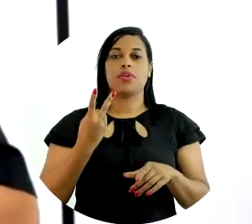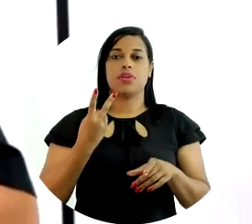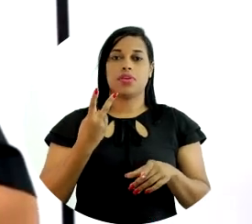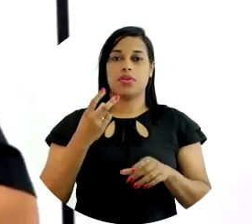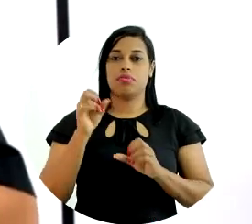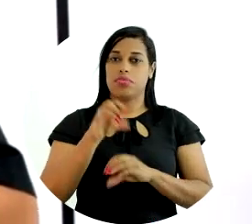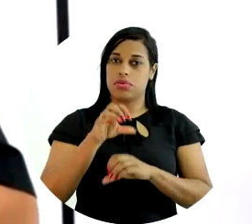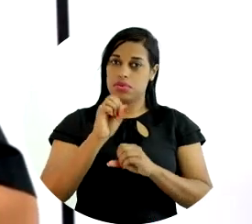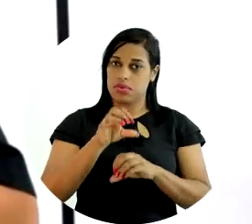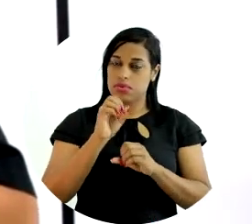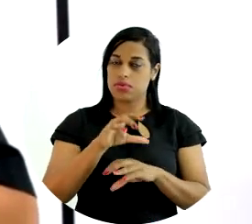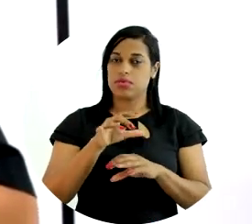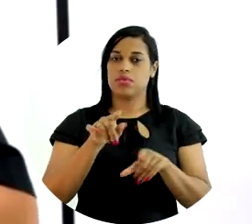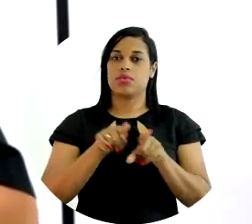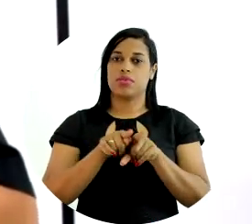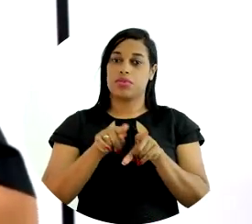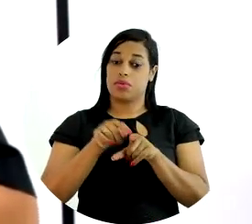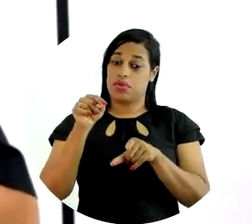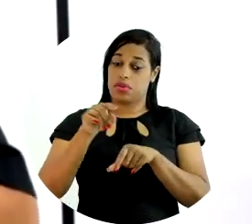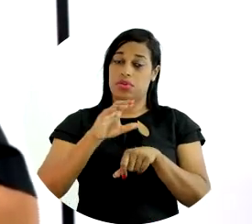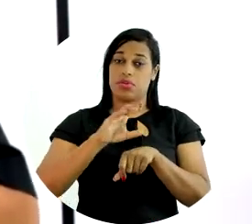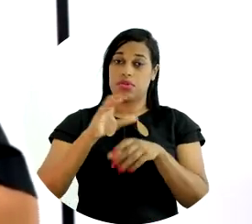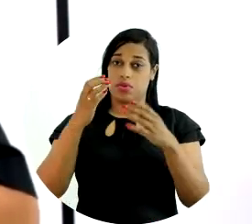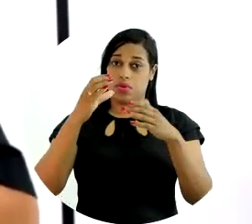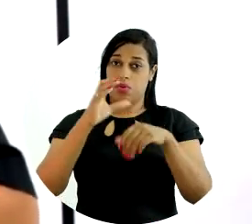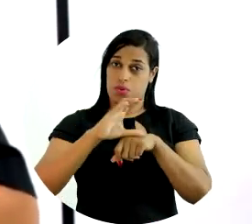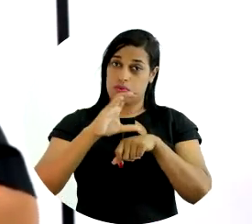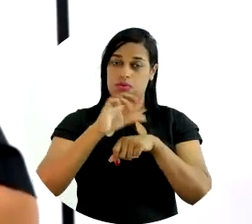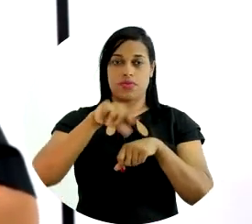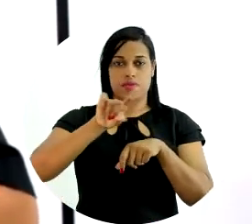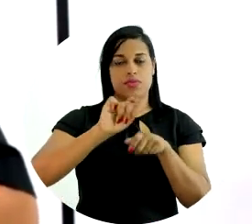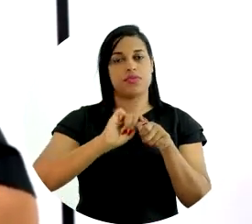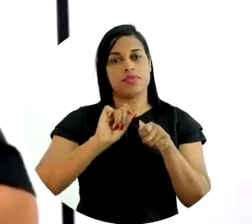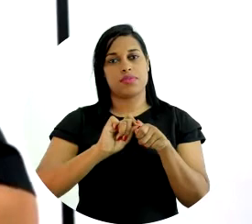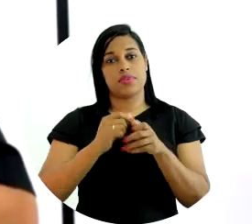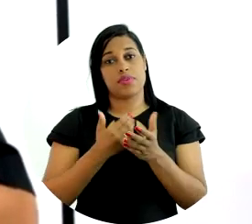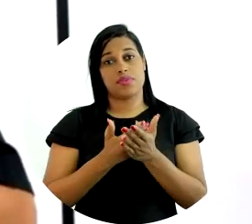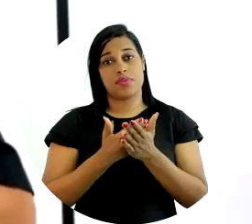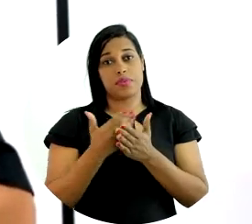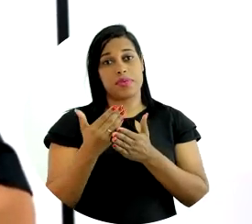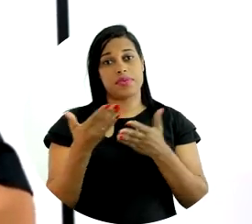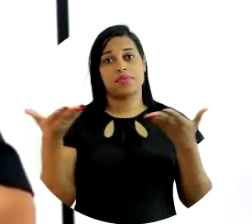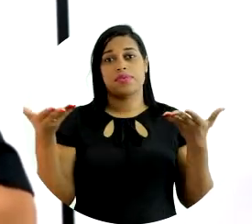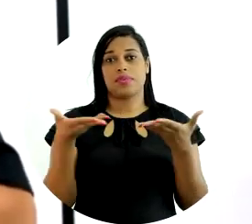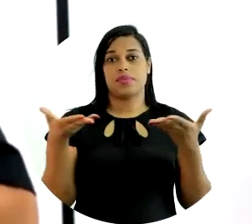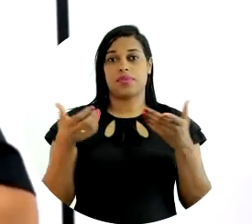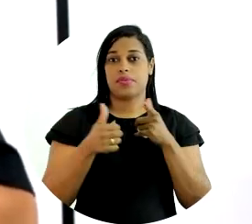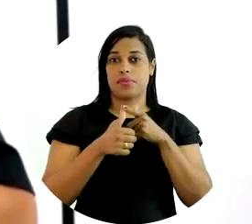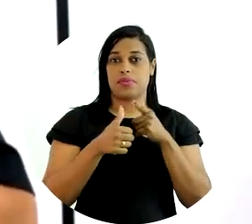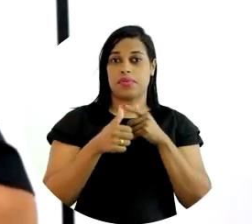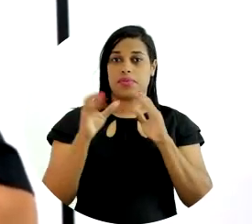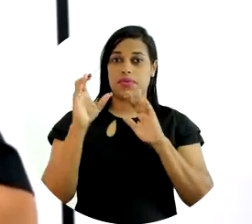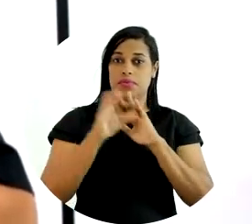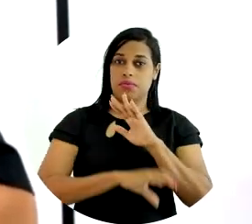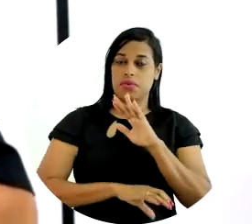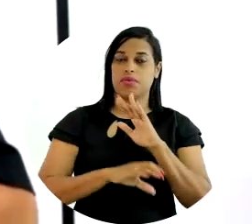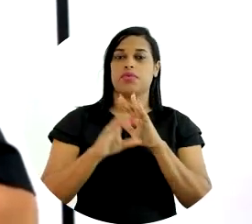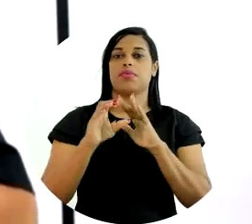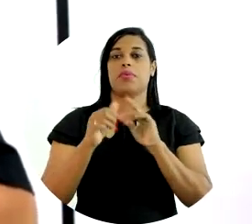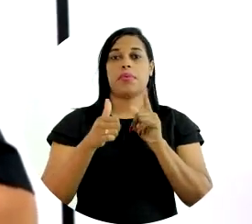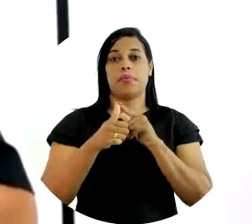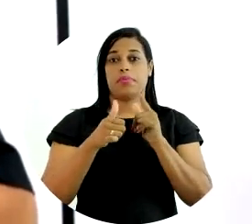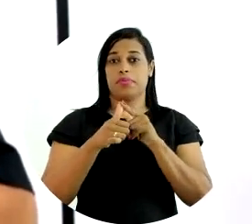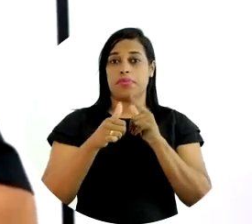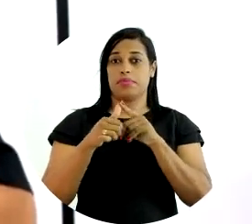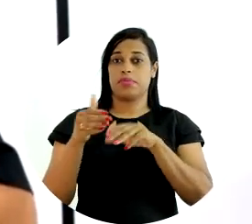muita valia para o espanhol a fraca agora nós vamos conversar o primeiro capítulo